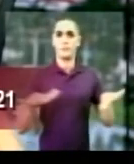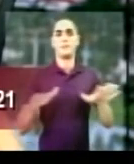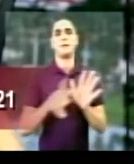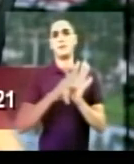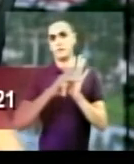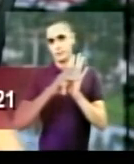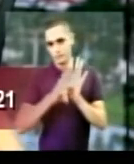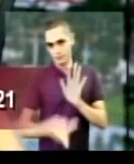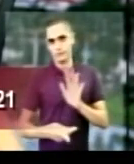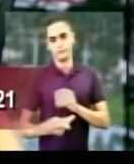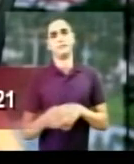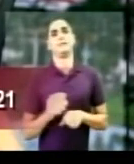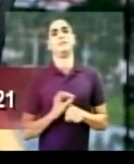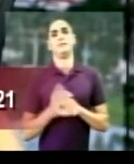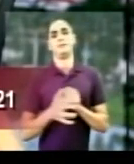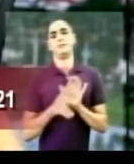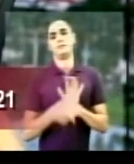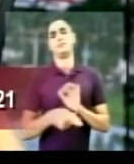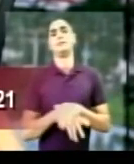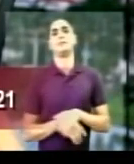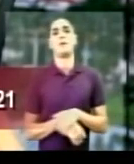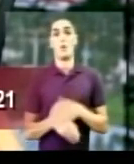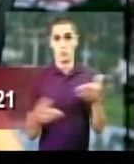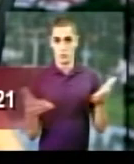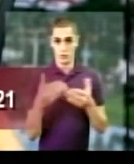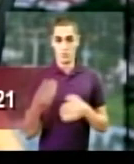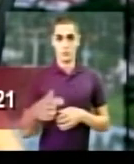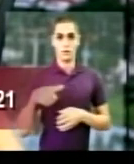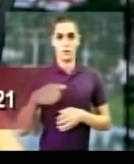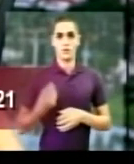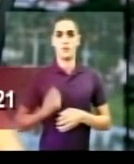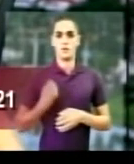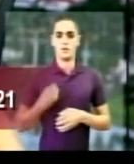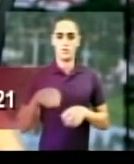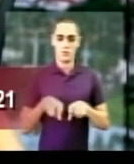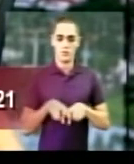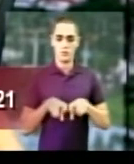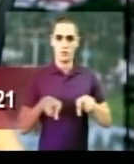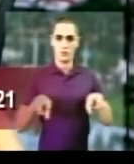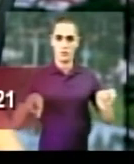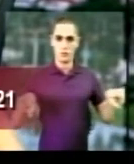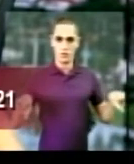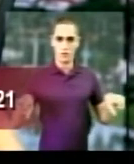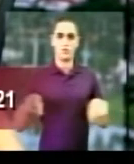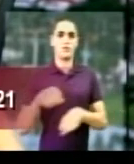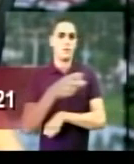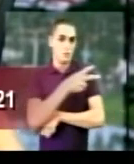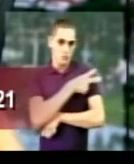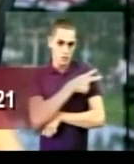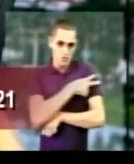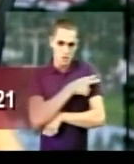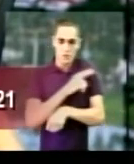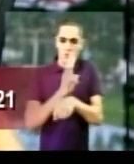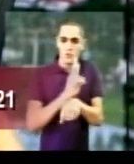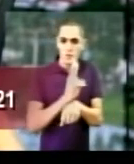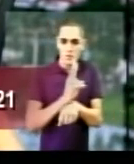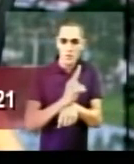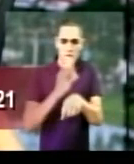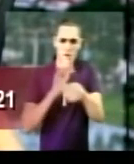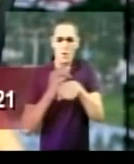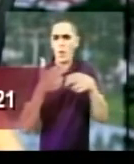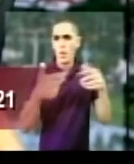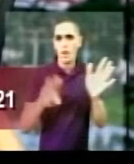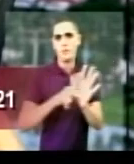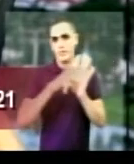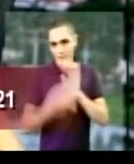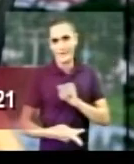pandemia da Covid-19. Hoje nós teremos a presença da gerente da Vigilância Epidemiológica de Rio